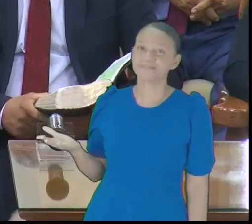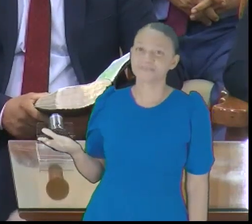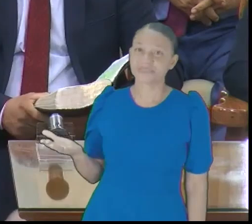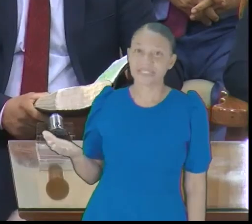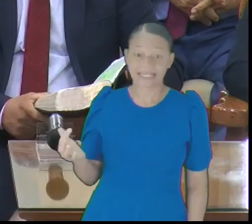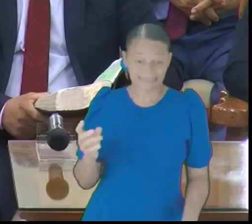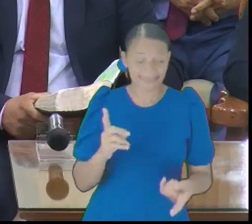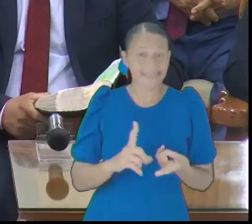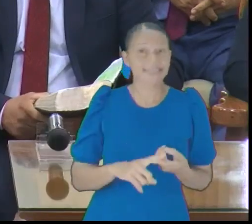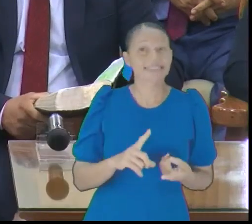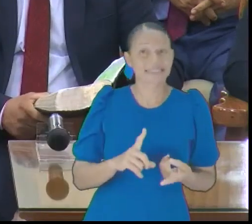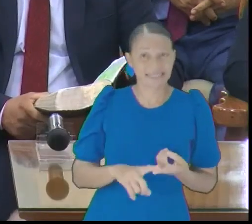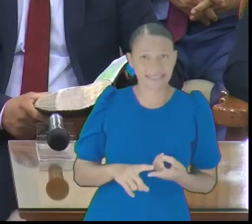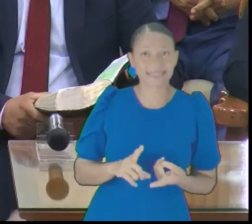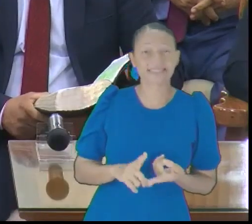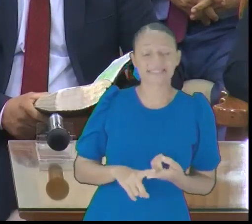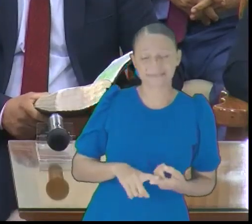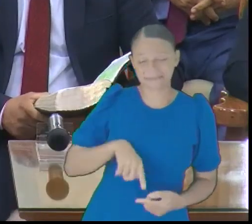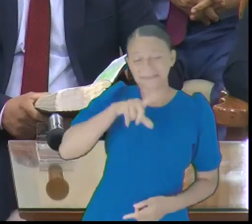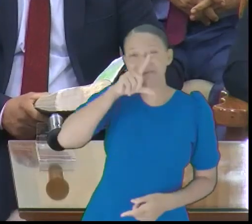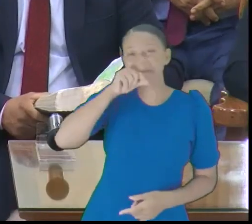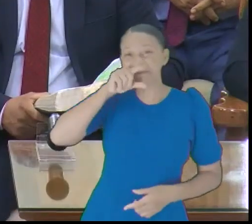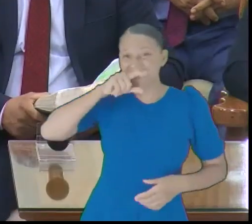além das aves de rapina,